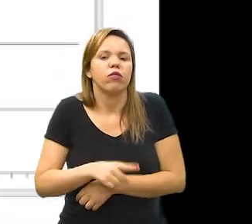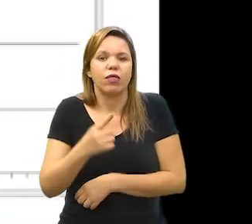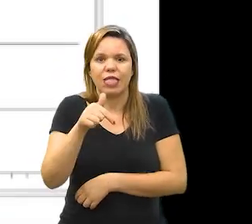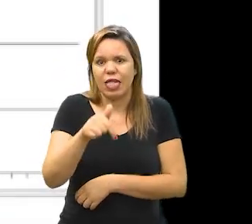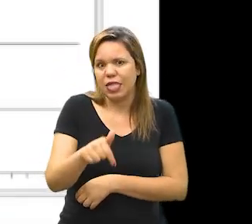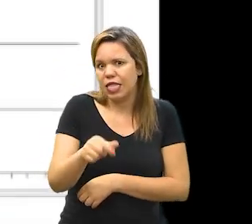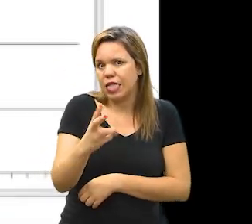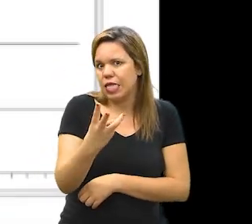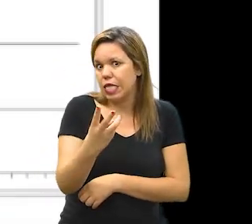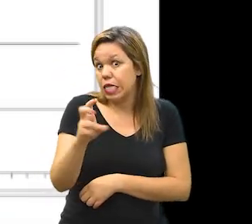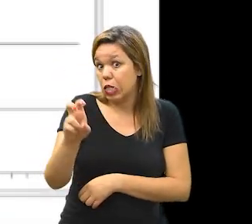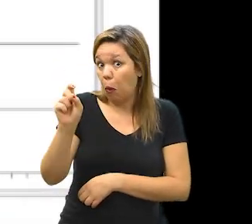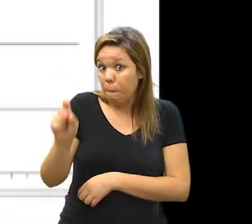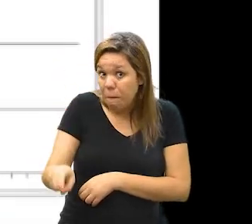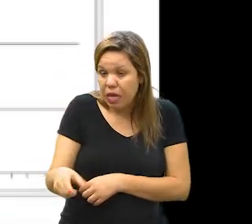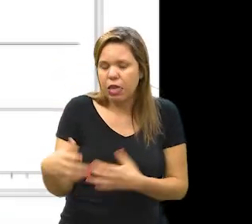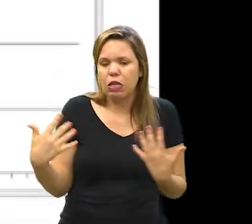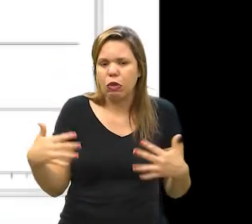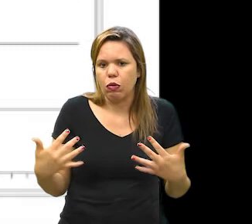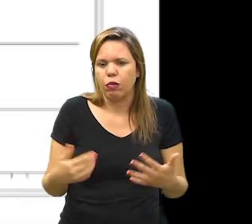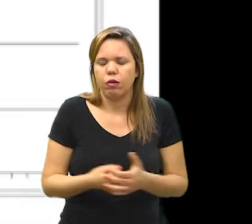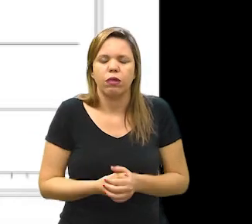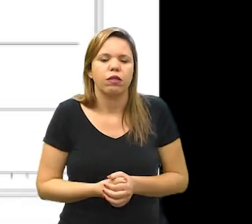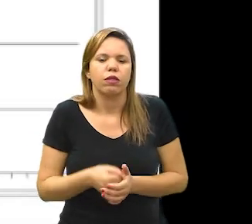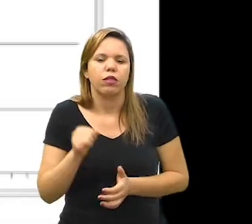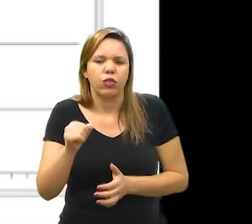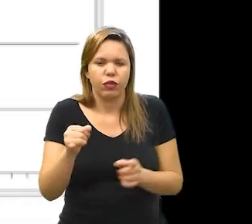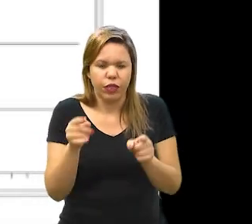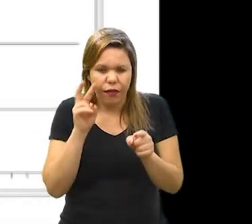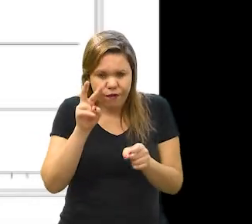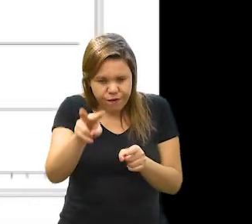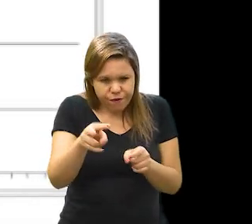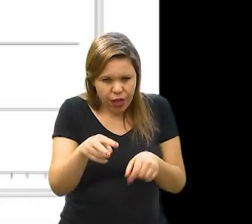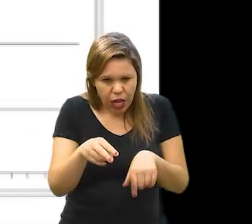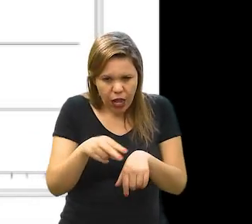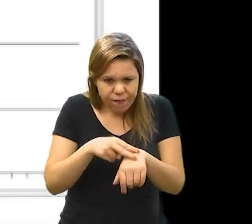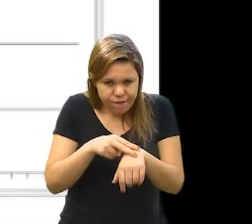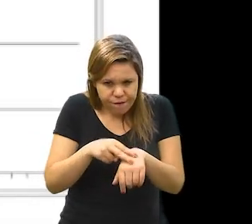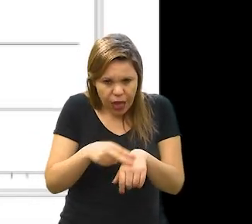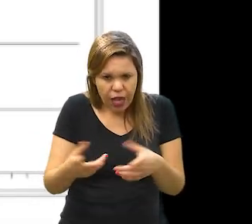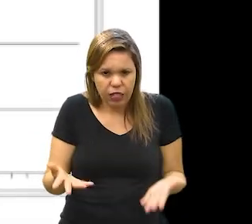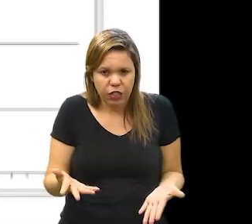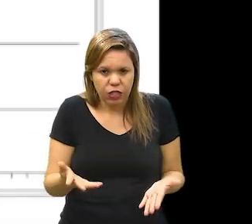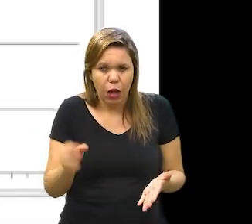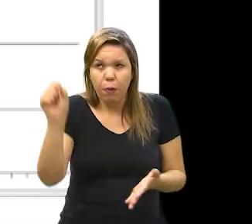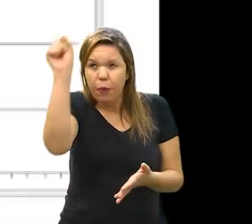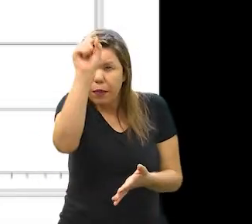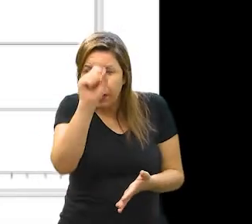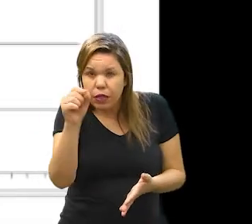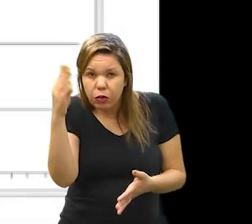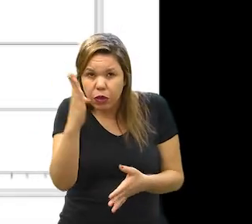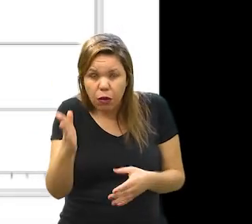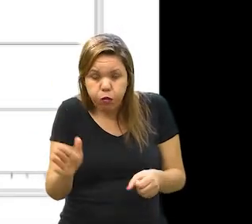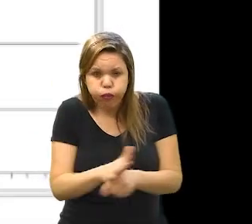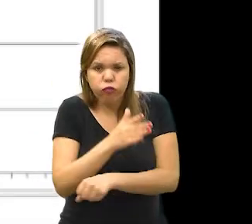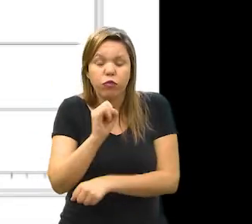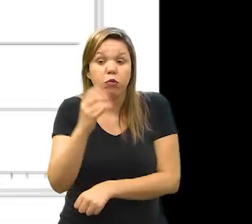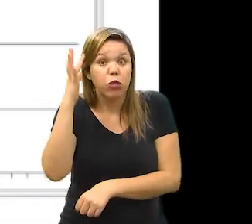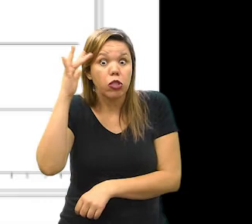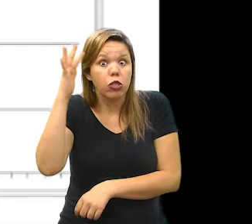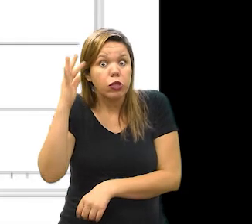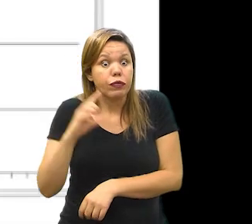mil. Se, nesse ponto aqui, o sistema de saúde de várias capitais do Brasil já estão saturando, imagina se